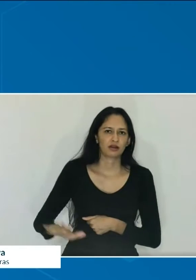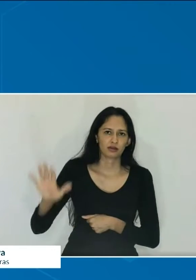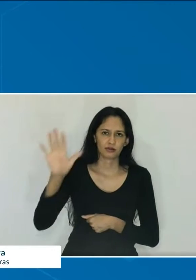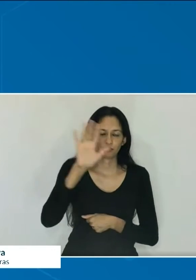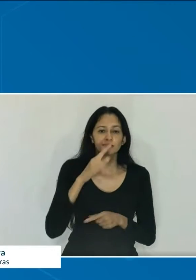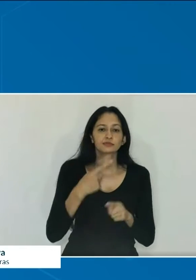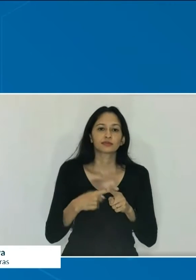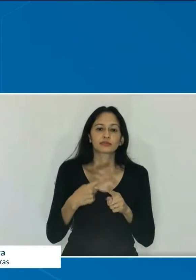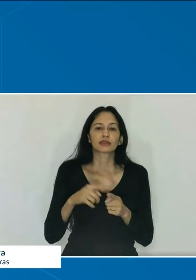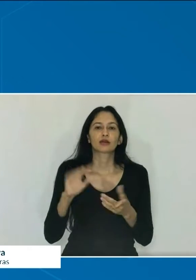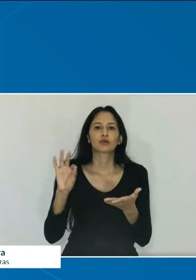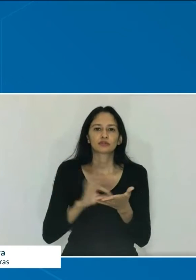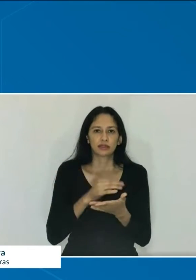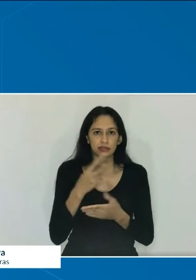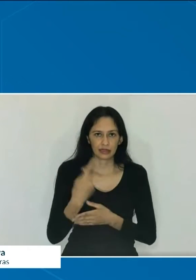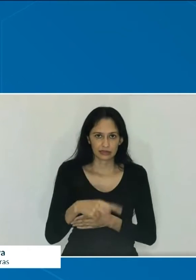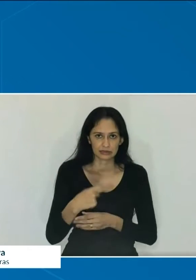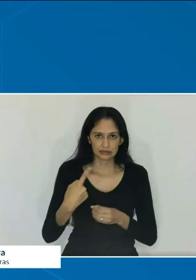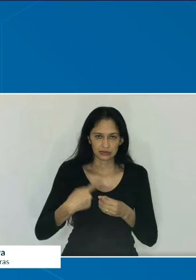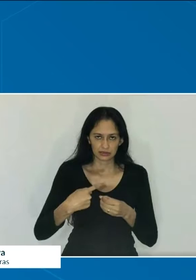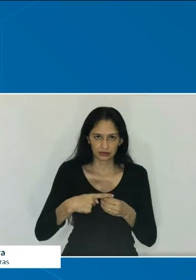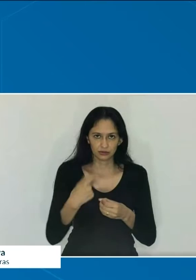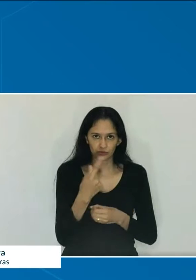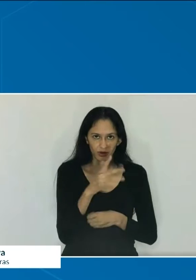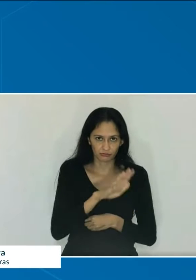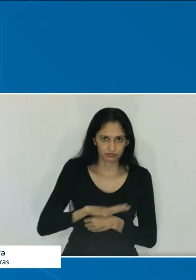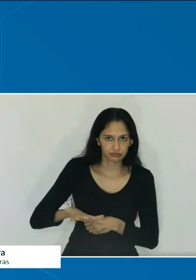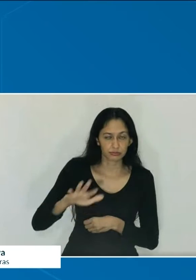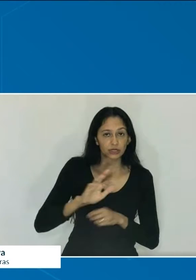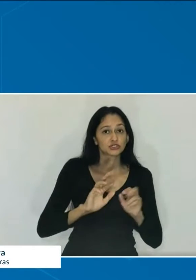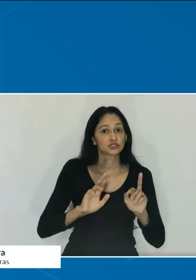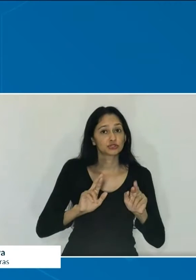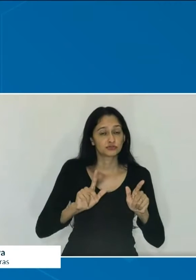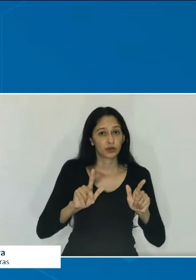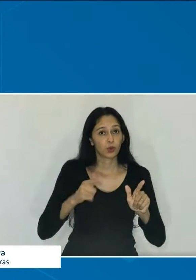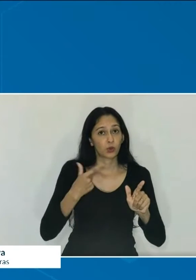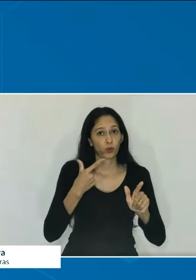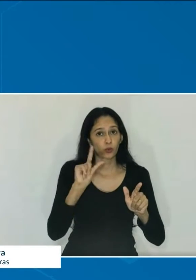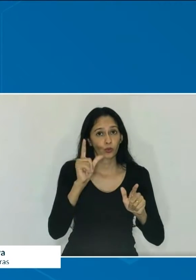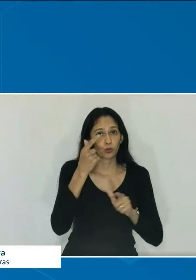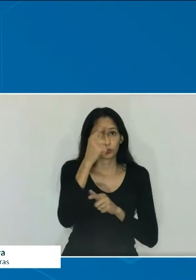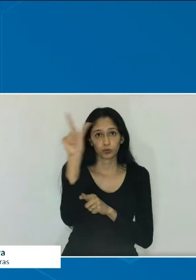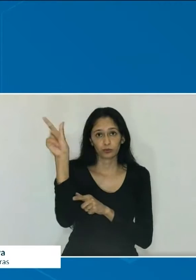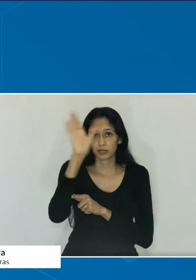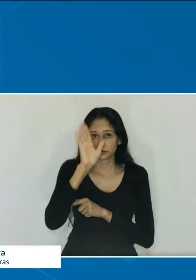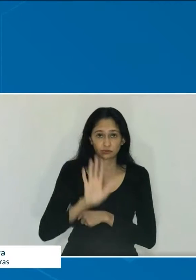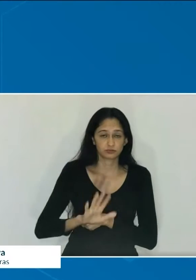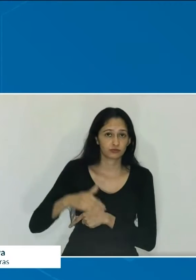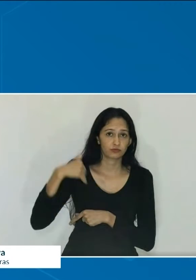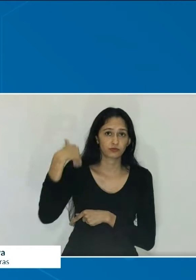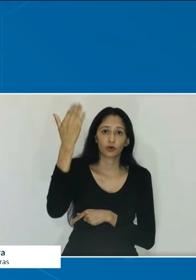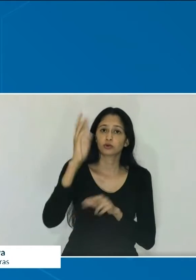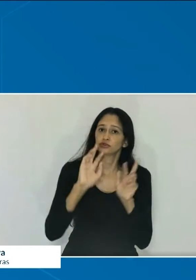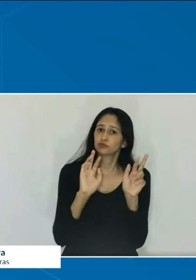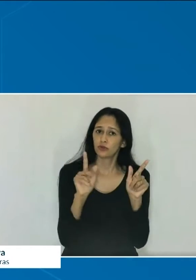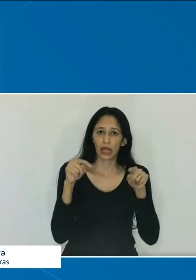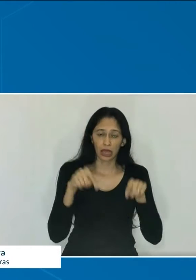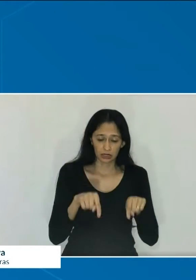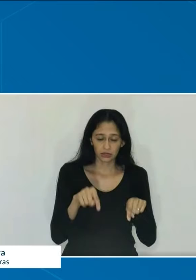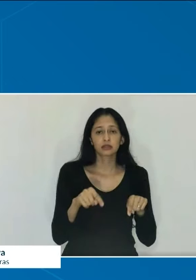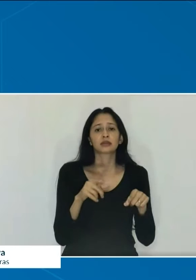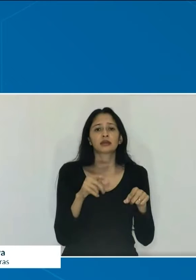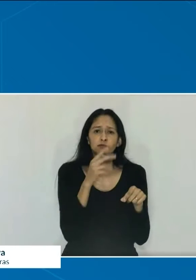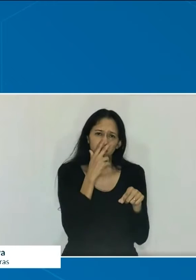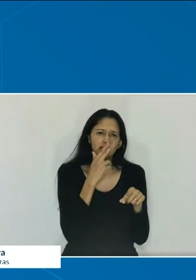contrato da região metropolitana ele é um pouco diferente de outros contratos do Brasil inteiro, tá? Mas, em geral, é dessa forma